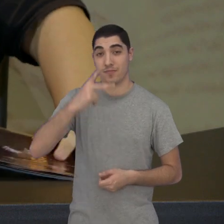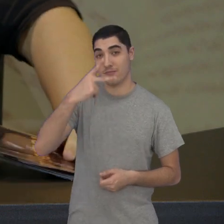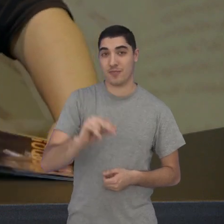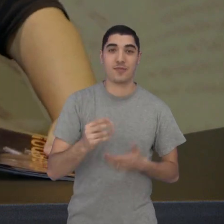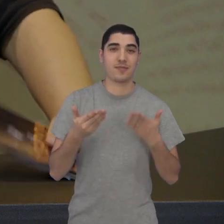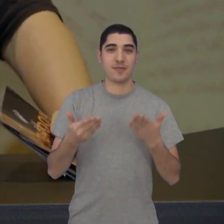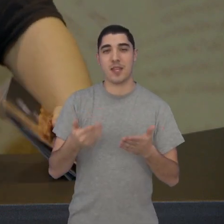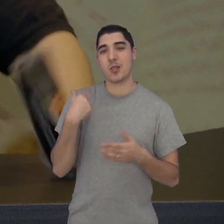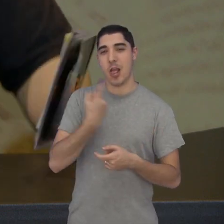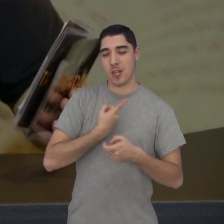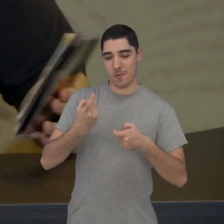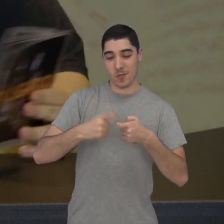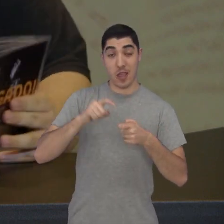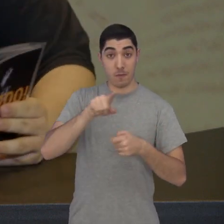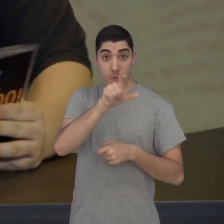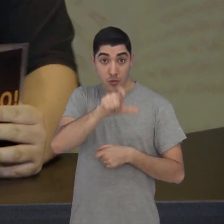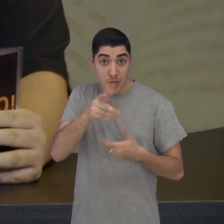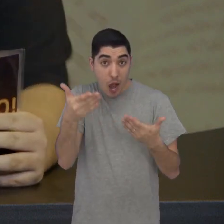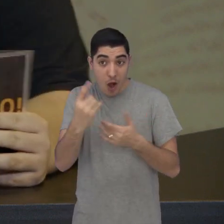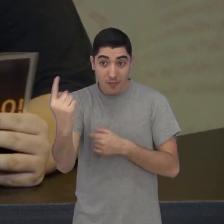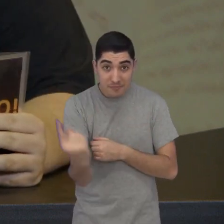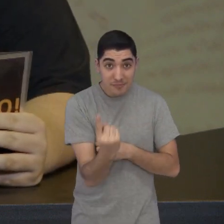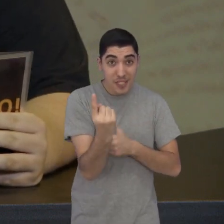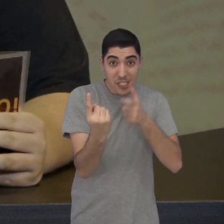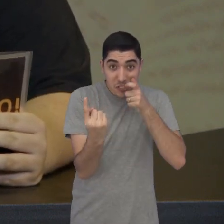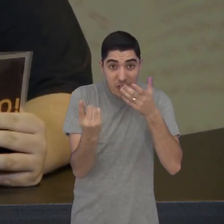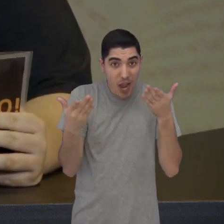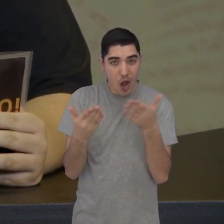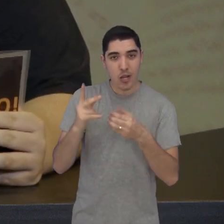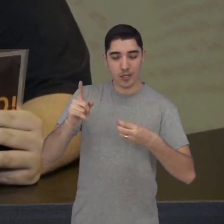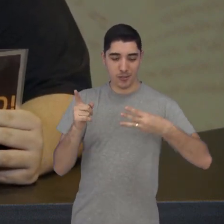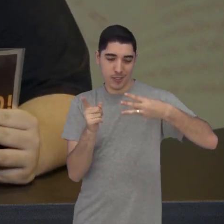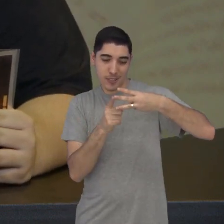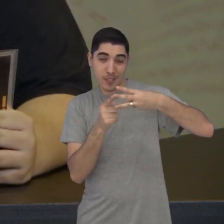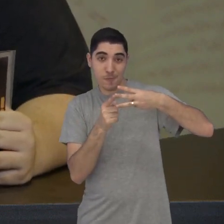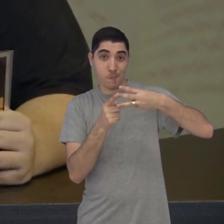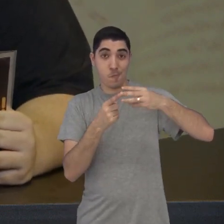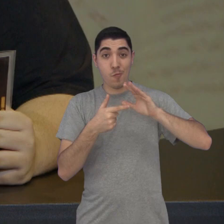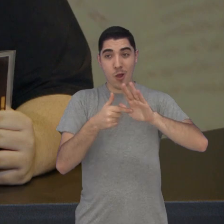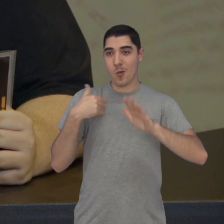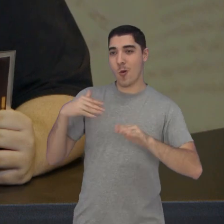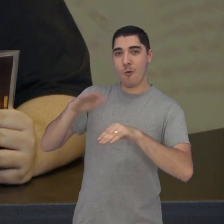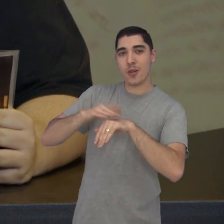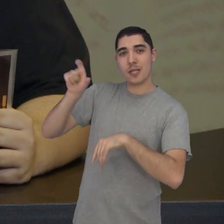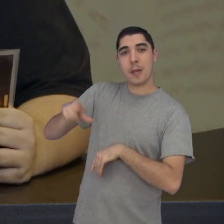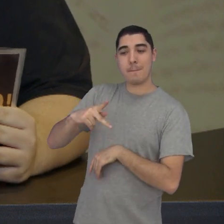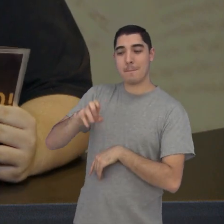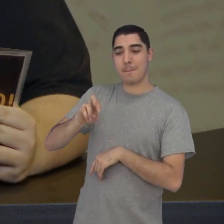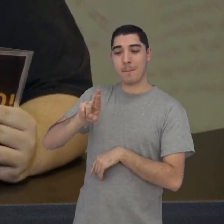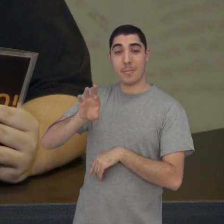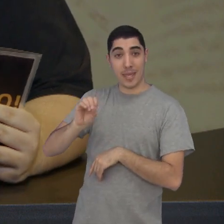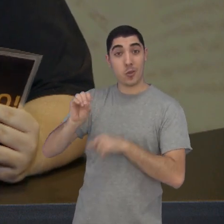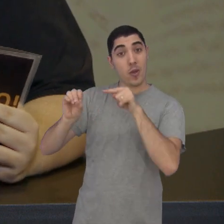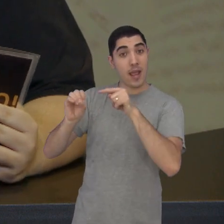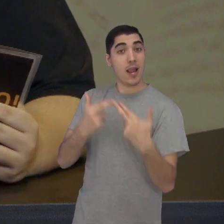Bora lá, estamos de volta. Para você que chegou agora, pegou esse segundo bloco, eu estou conversando com ele, Pedro Rogério, responsável por deixar